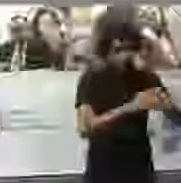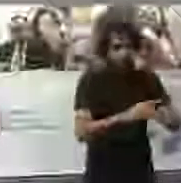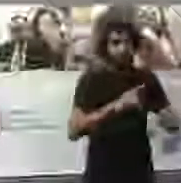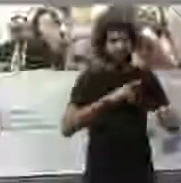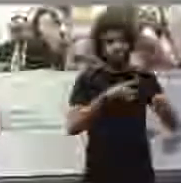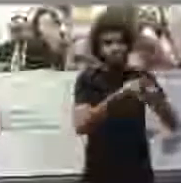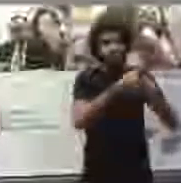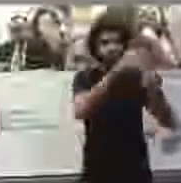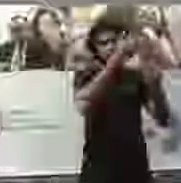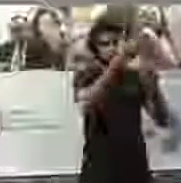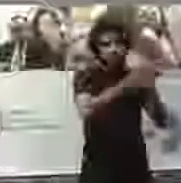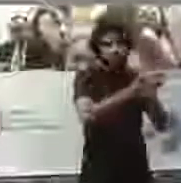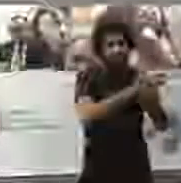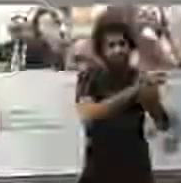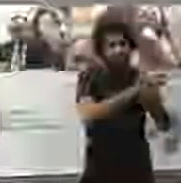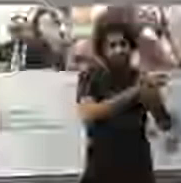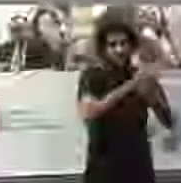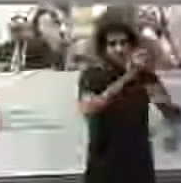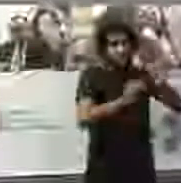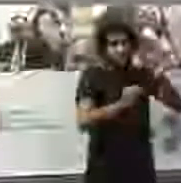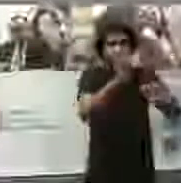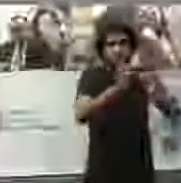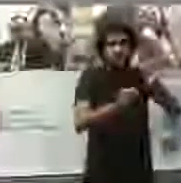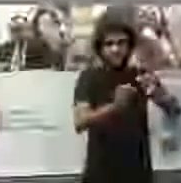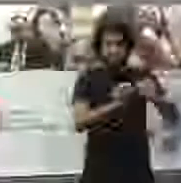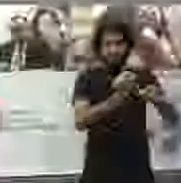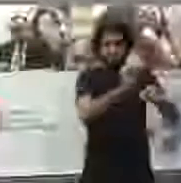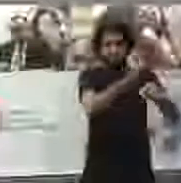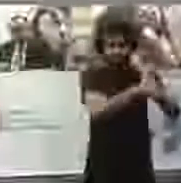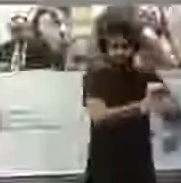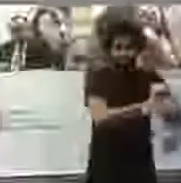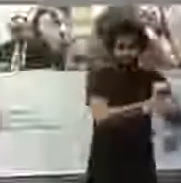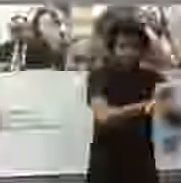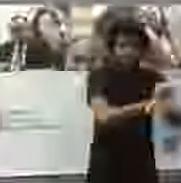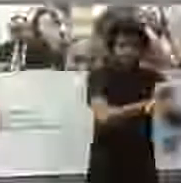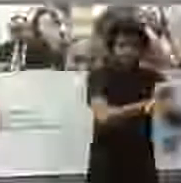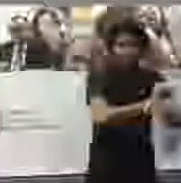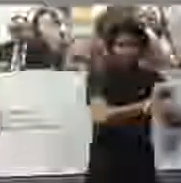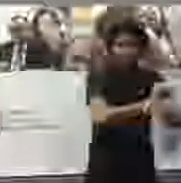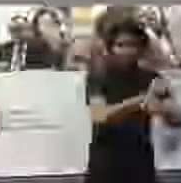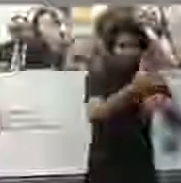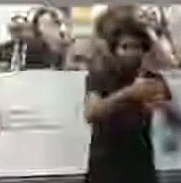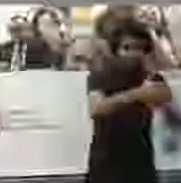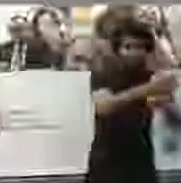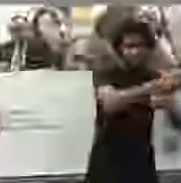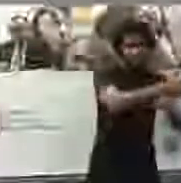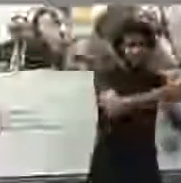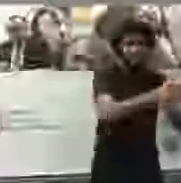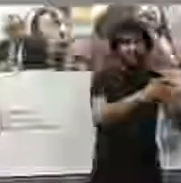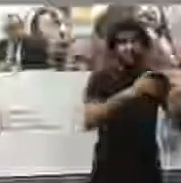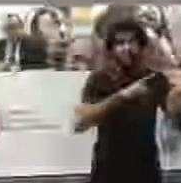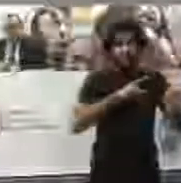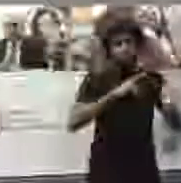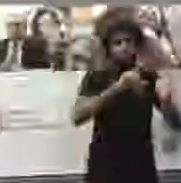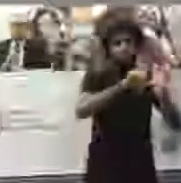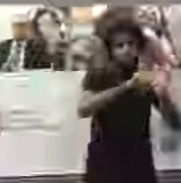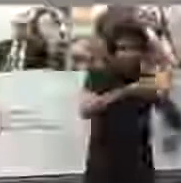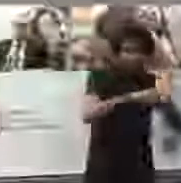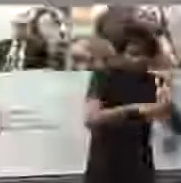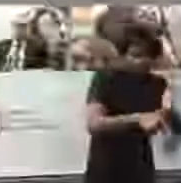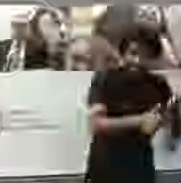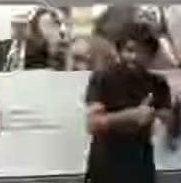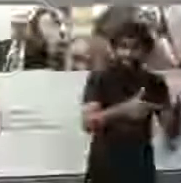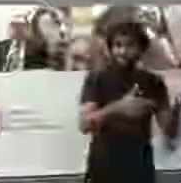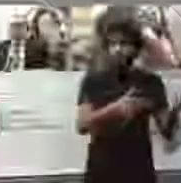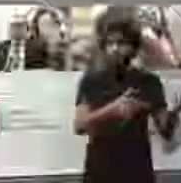que é refrearam a o andamento do processo que acabou atrasando três ou quatro meses mas nós tivemos